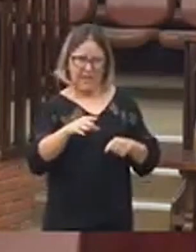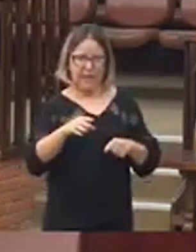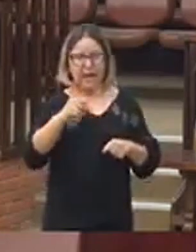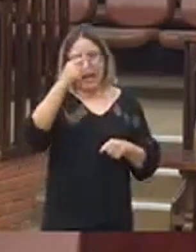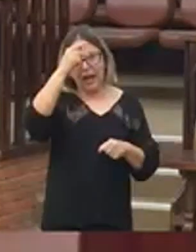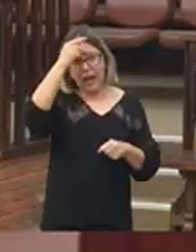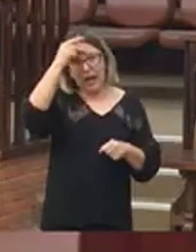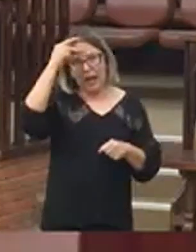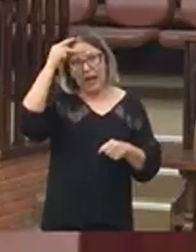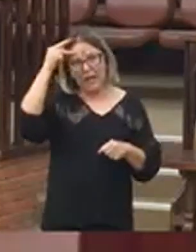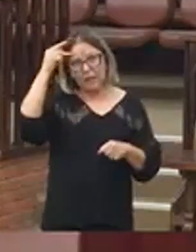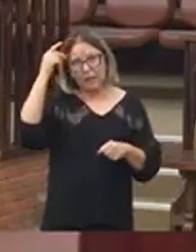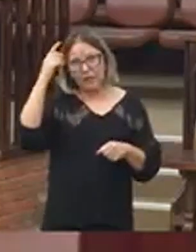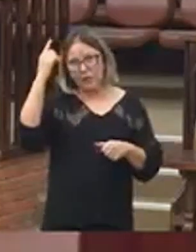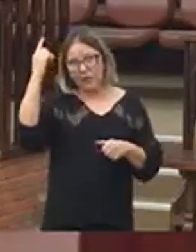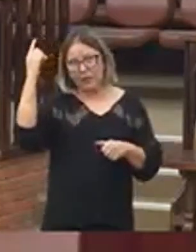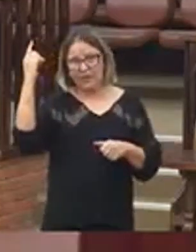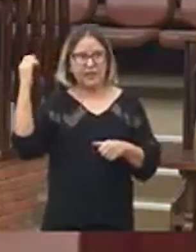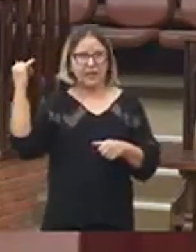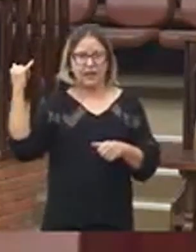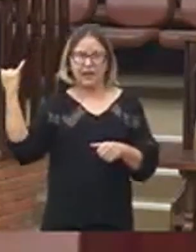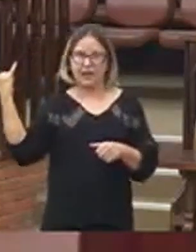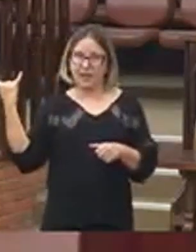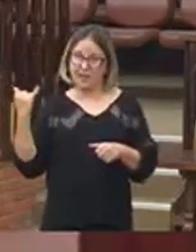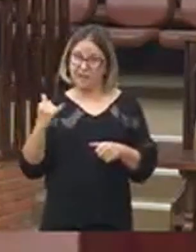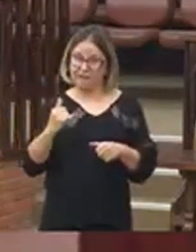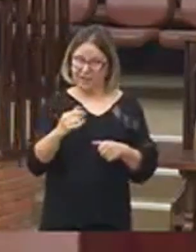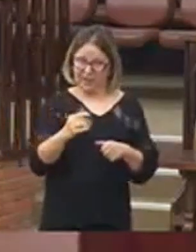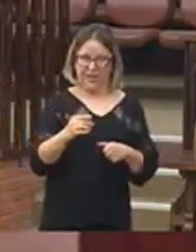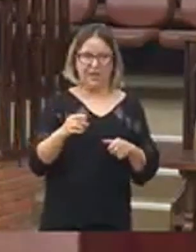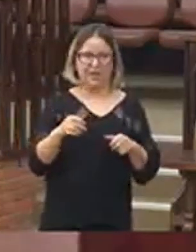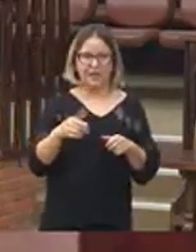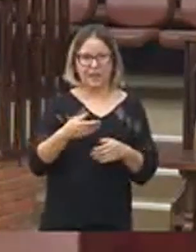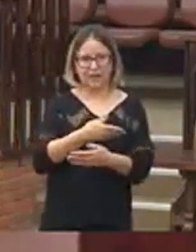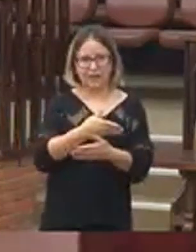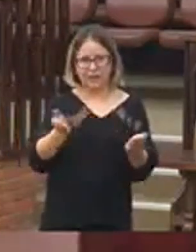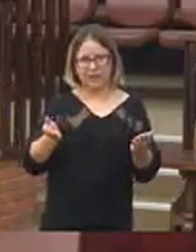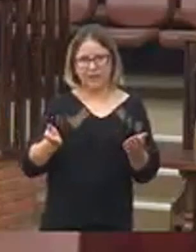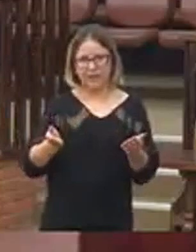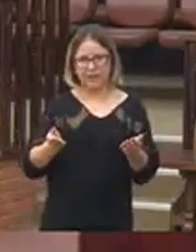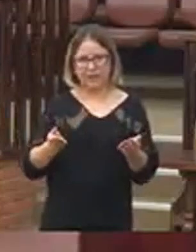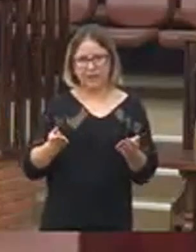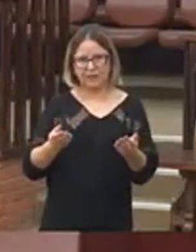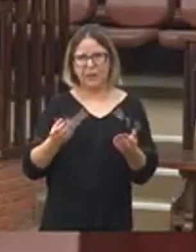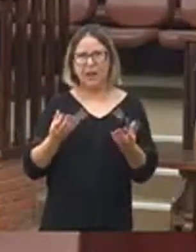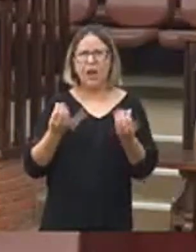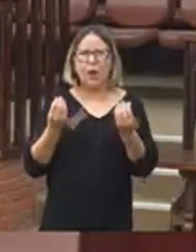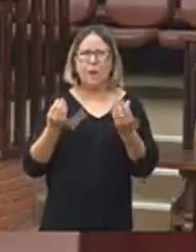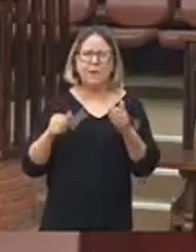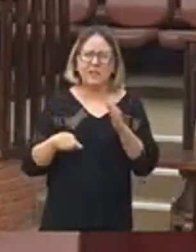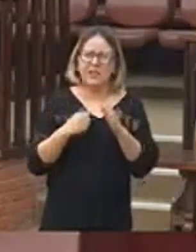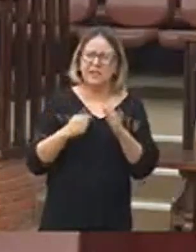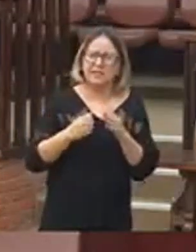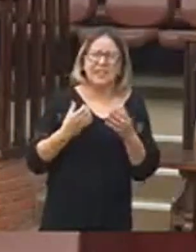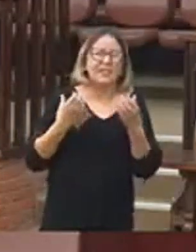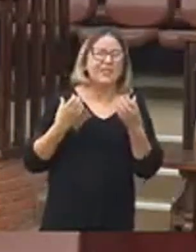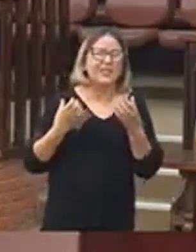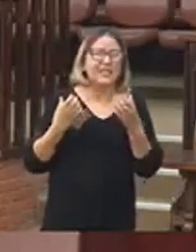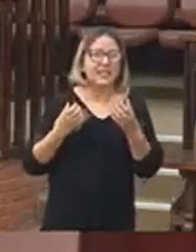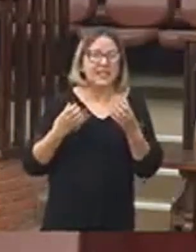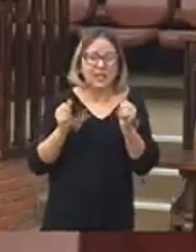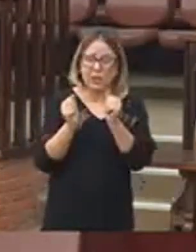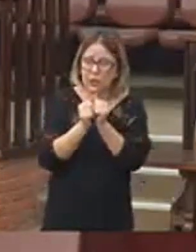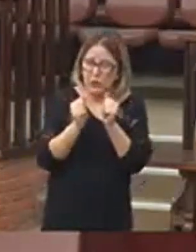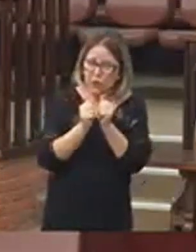enviados. Quantas vezes eu quis juntar os teus filhos como a galinha faz com